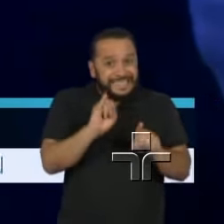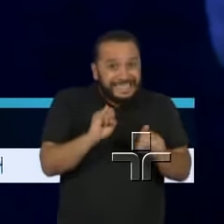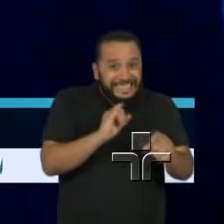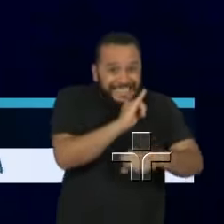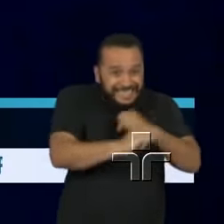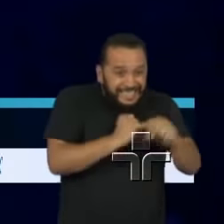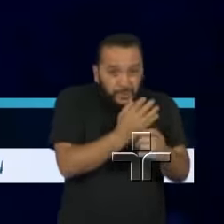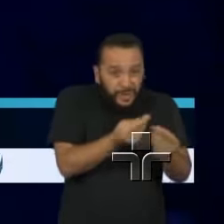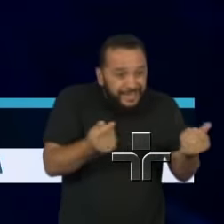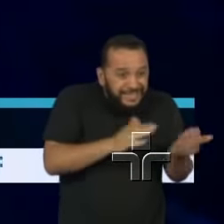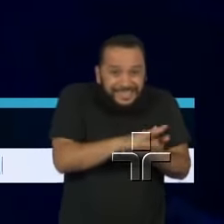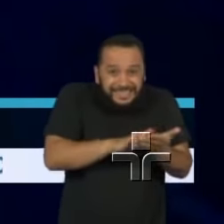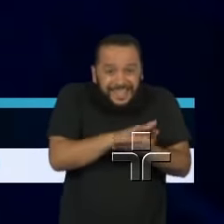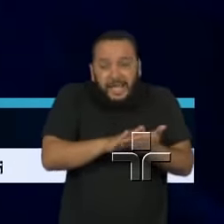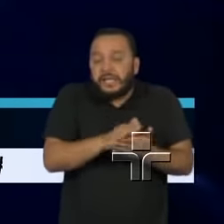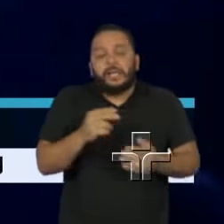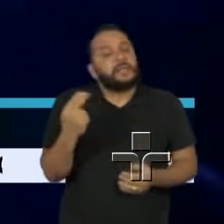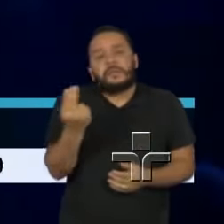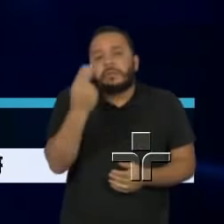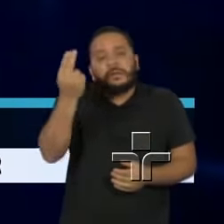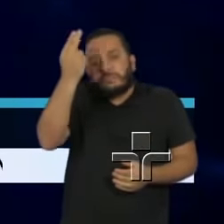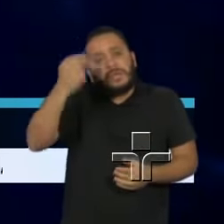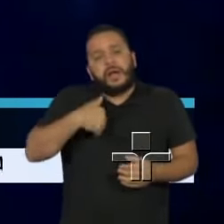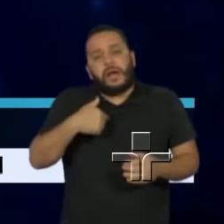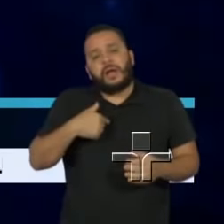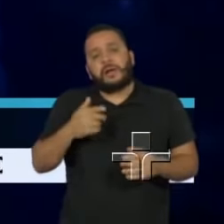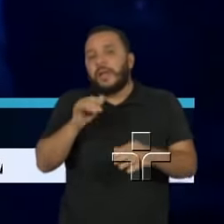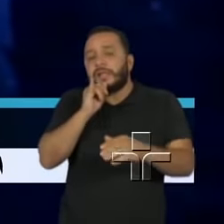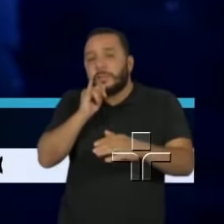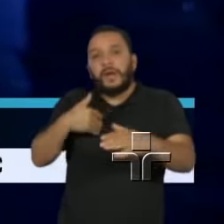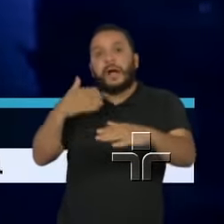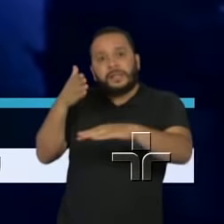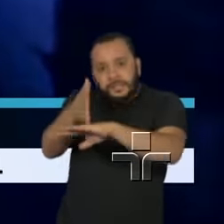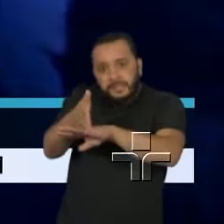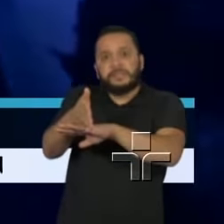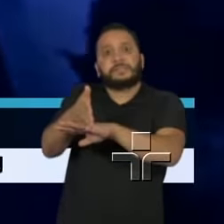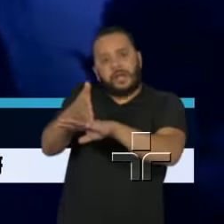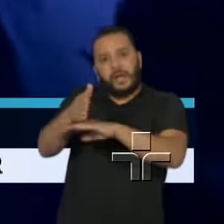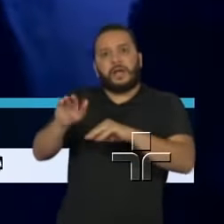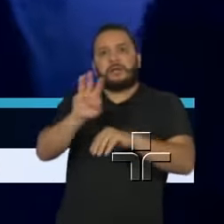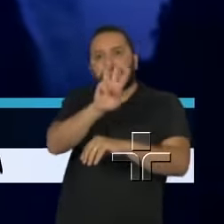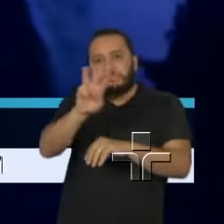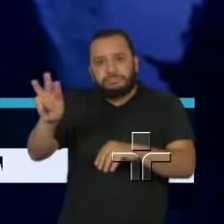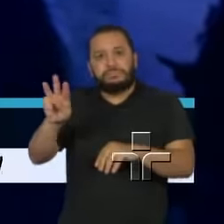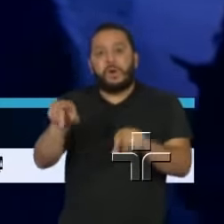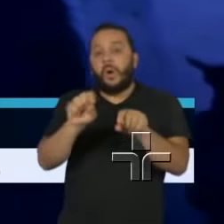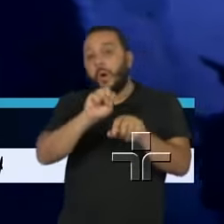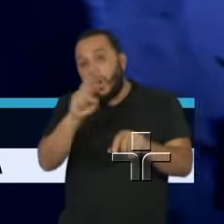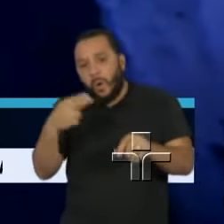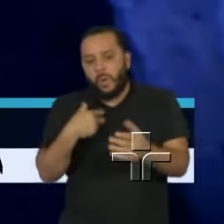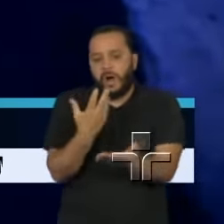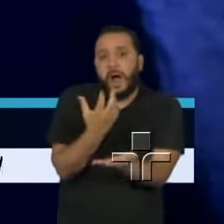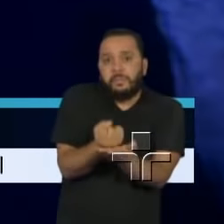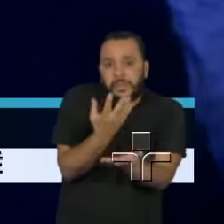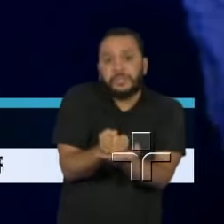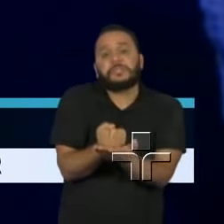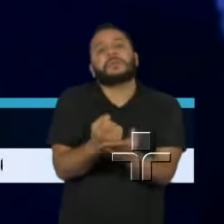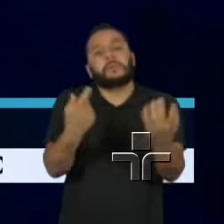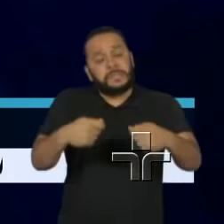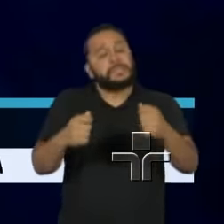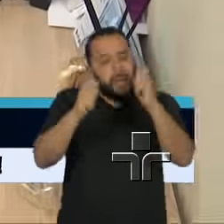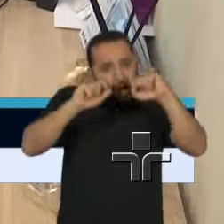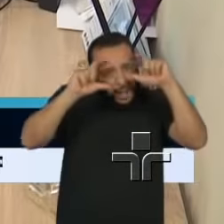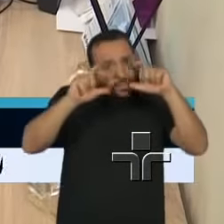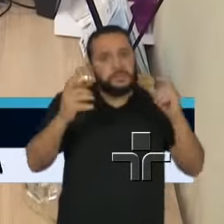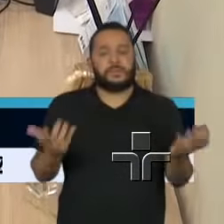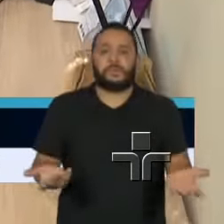mais básicas da nova economia, como, por exemplo, acessar os serviços oferecidos por aplicativos. Por isso, o consumidor precisa ficar